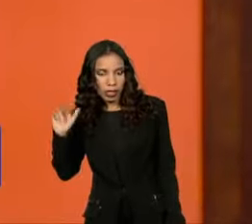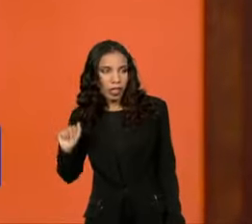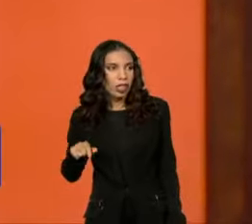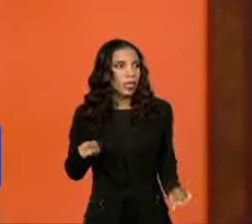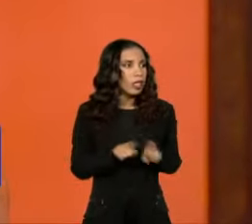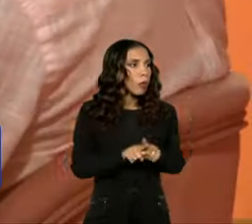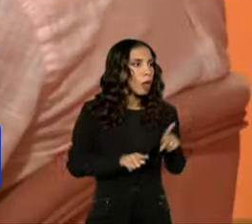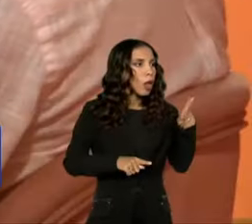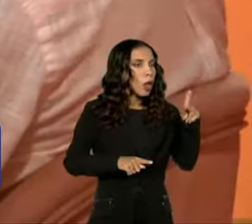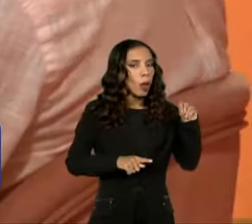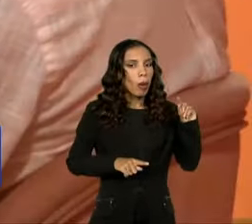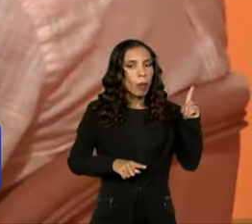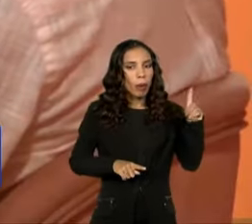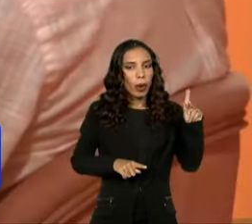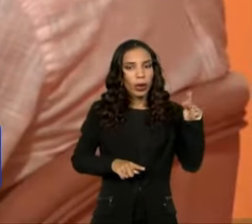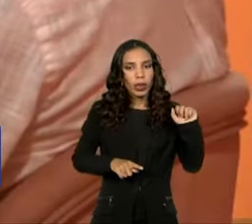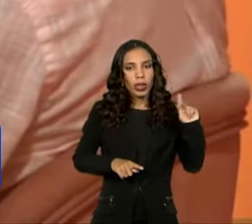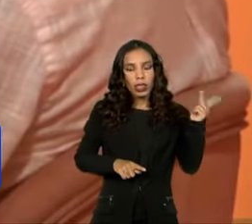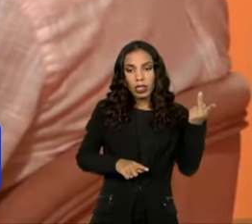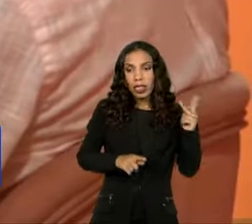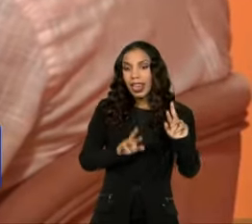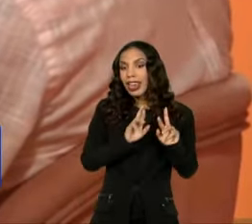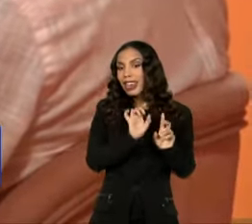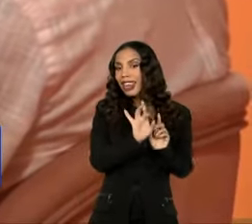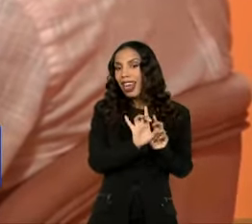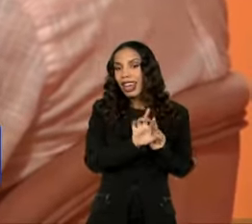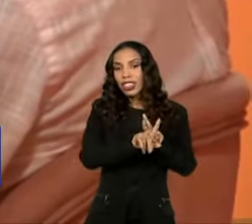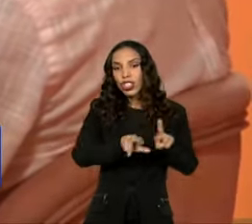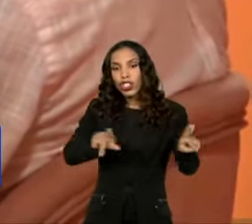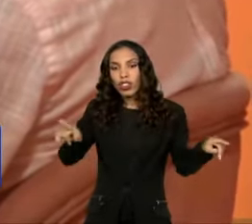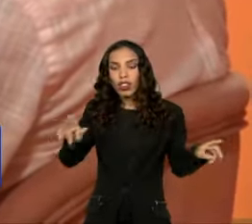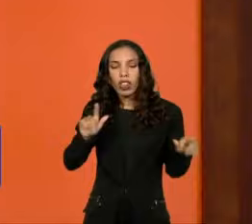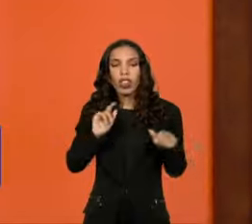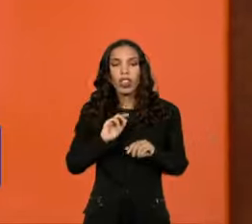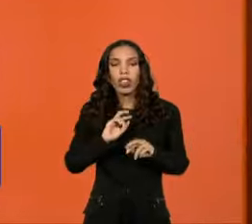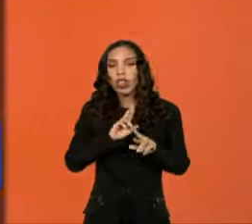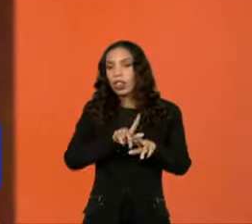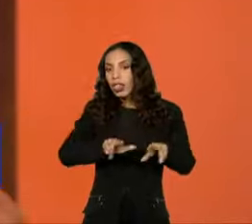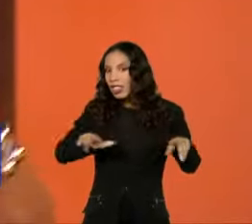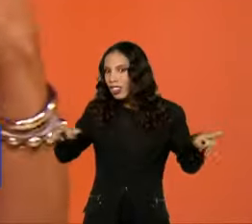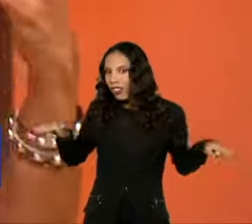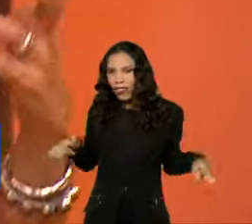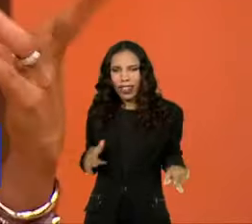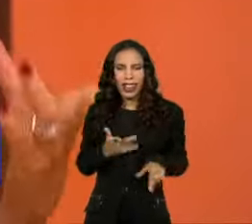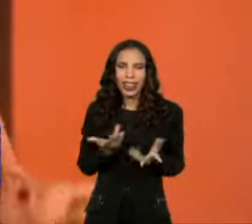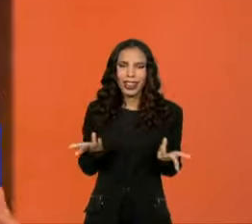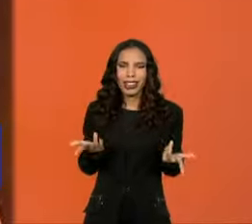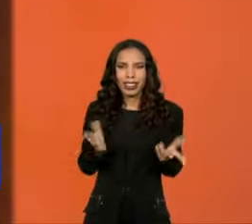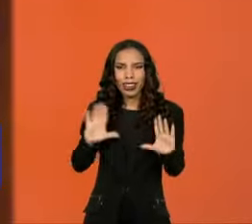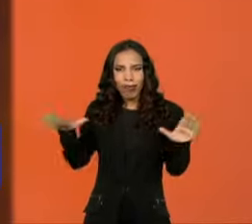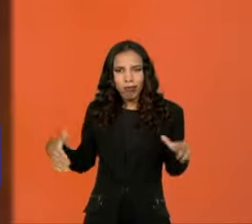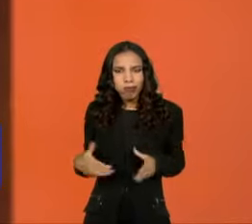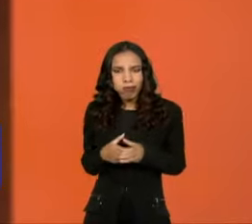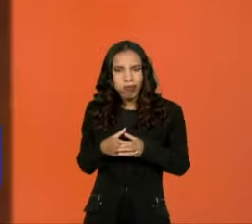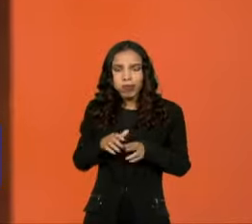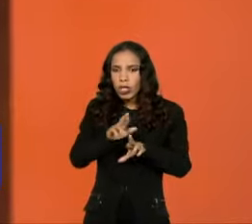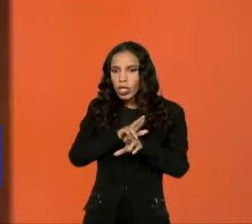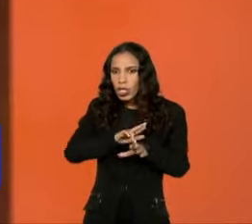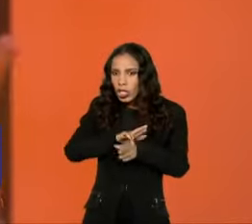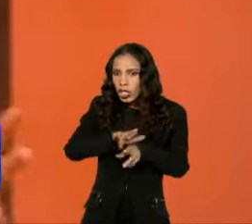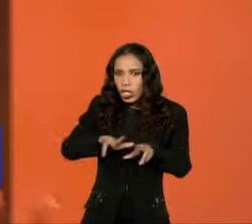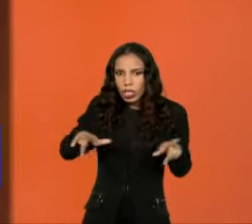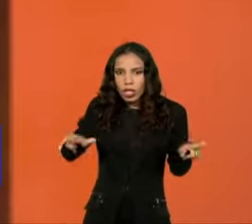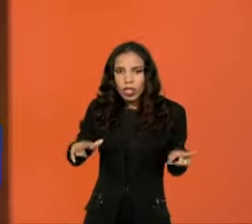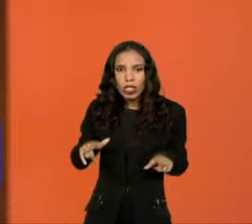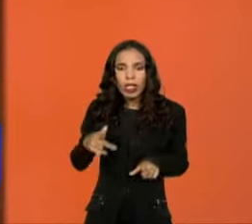Podpah, que não é o mesmo público do Tino Marcos, que é bem focado no esporte, né? Do Cleiton Conservani. Então, é uma galera muito